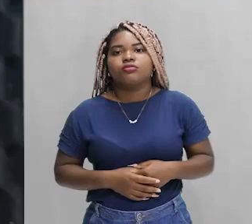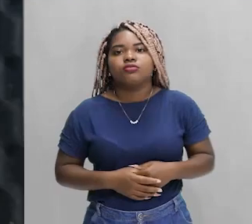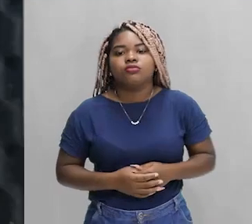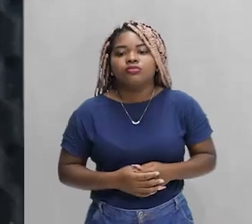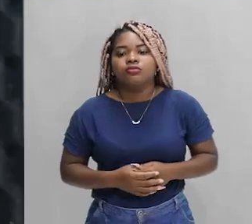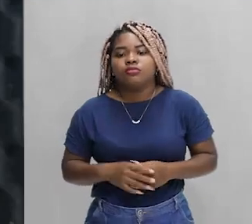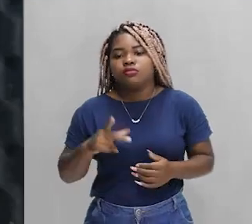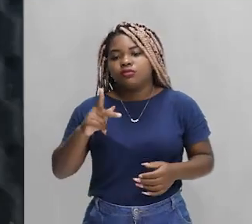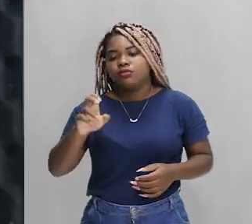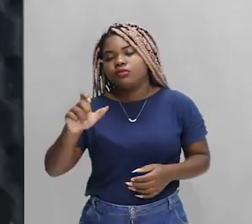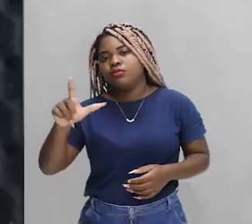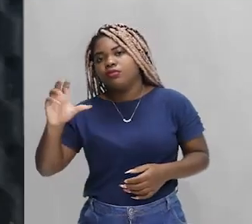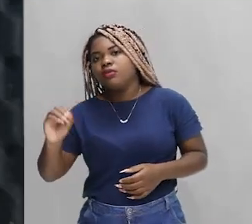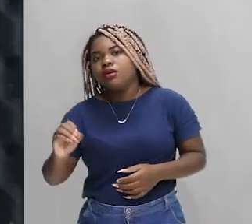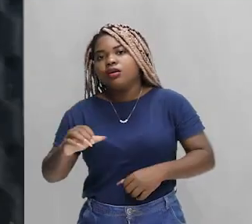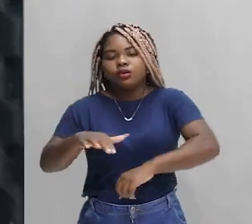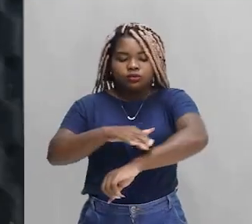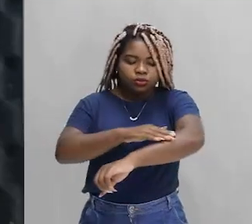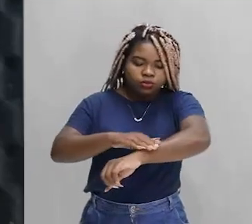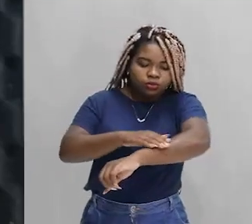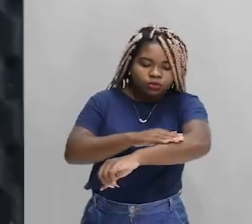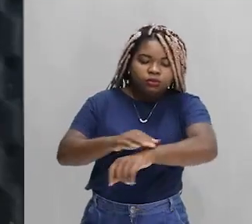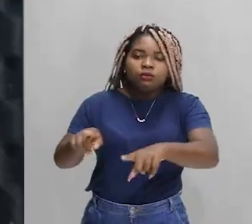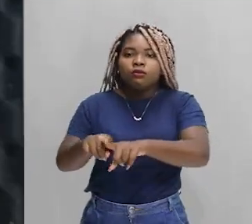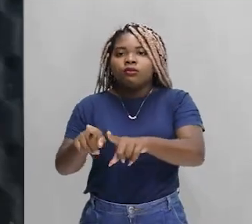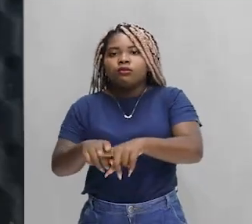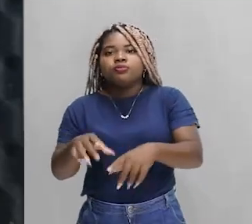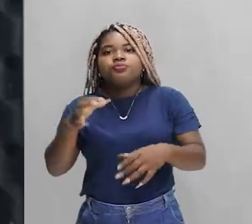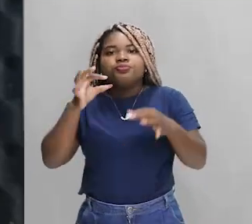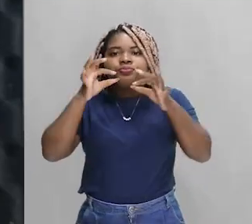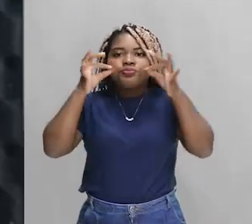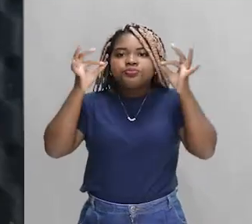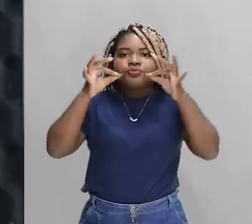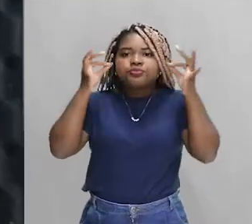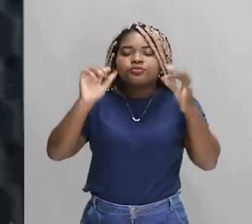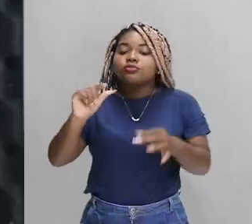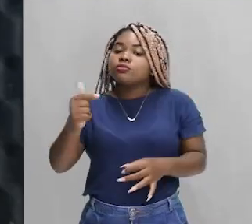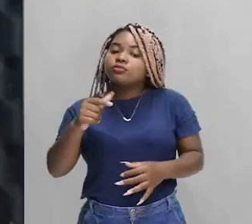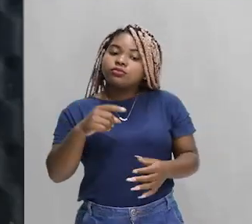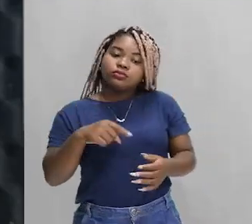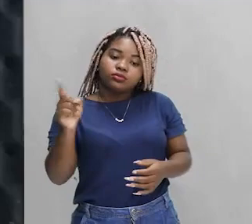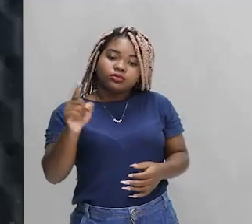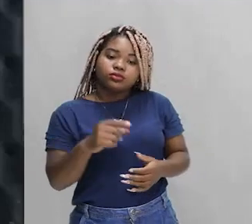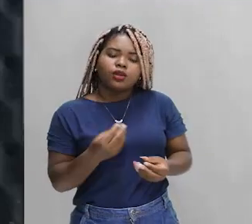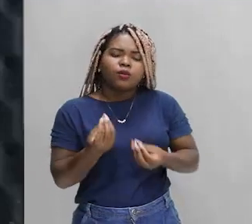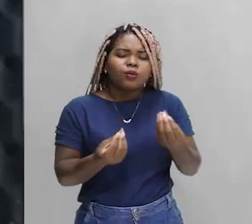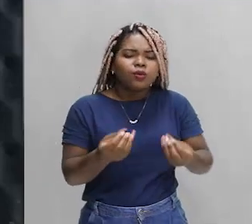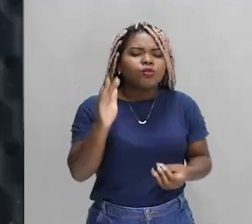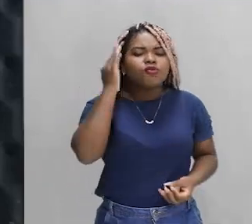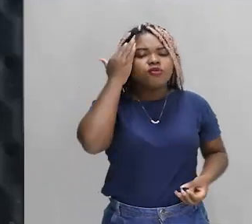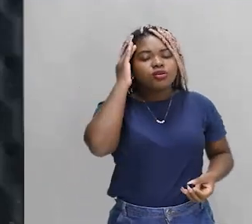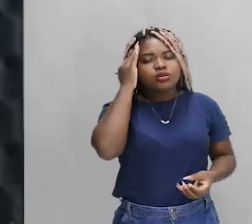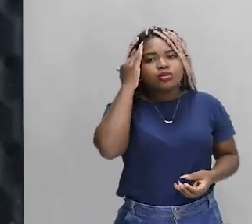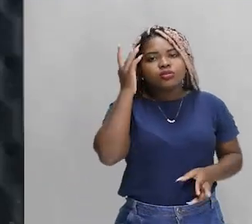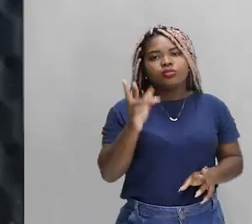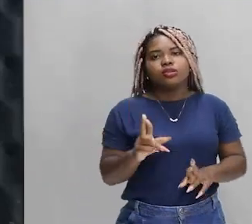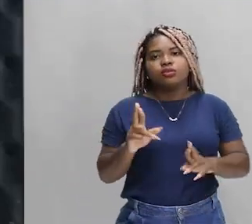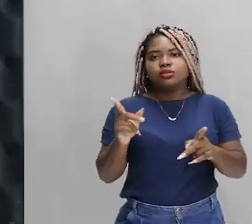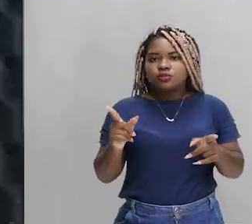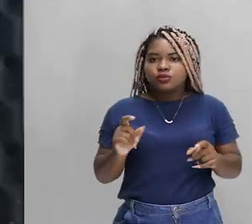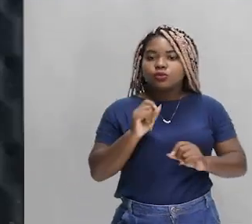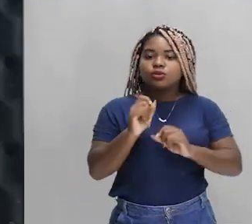né? O pelo do braço, o pelo do gato, ele não tem mais o acento. E como é que eu vou saber, então, já que não tem o acento para diferenciar o que